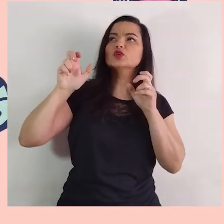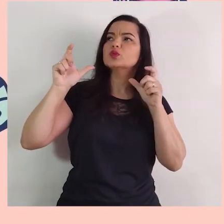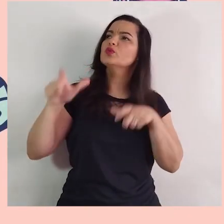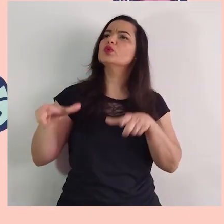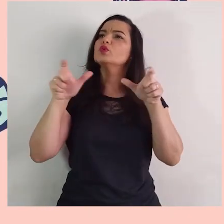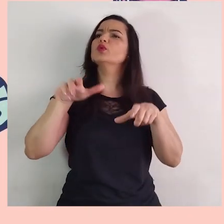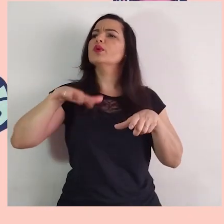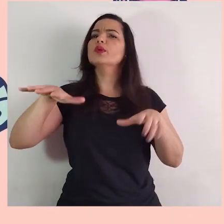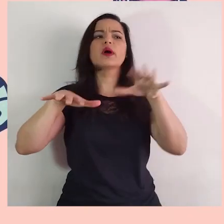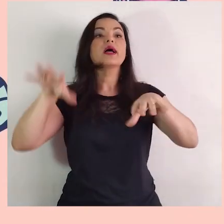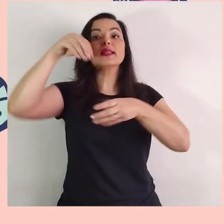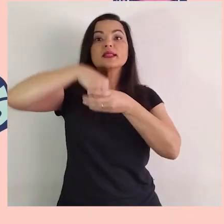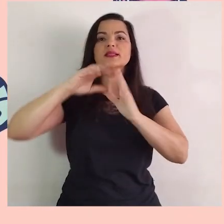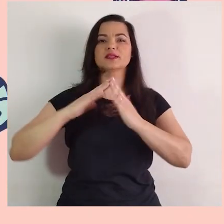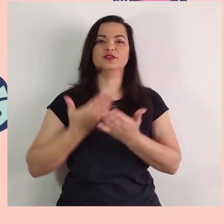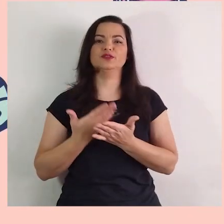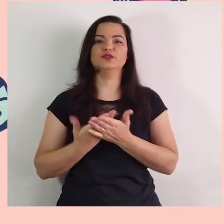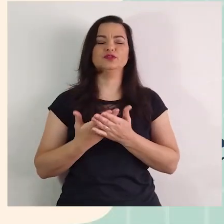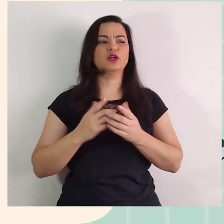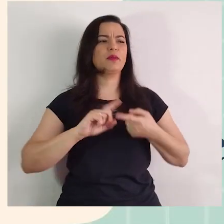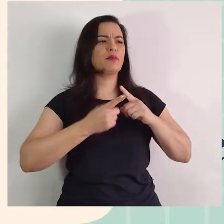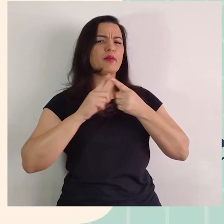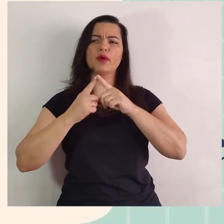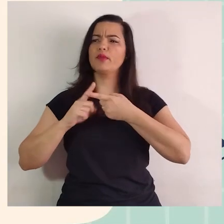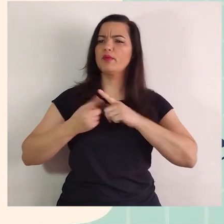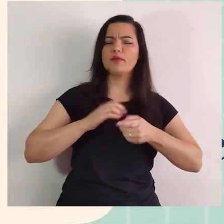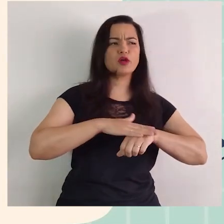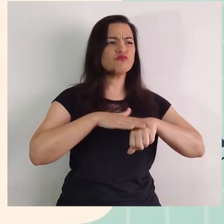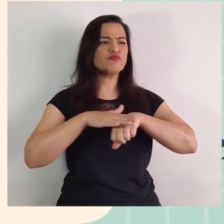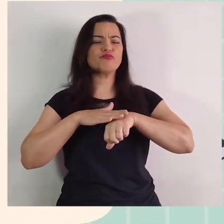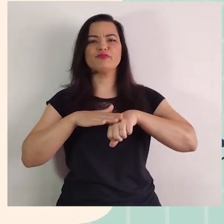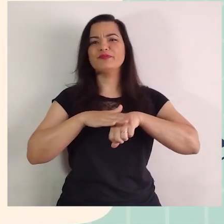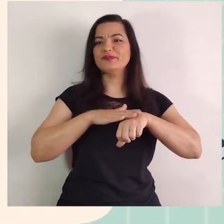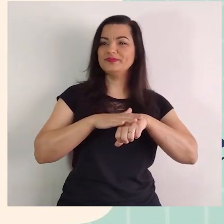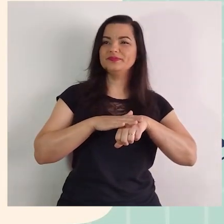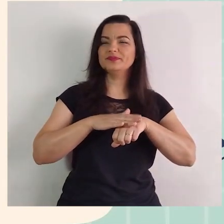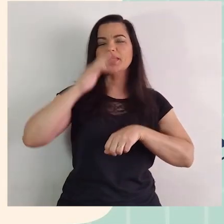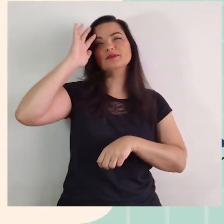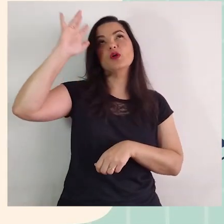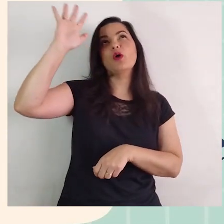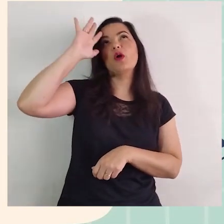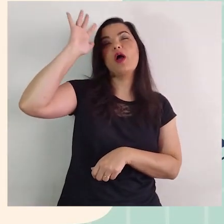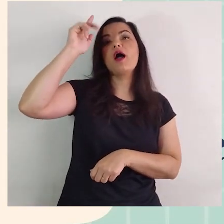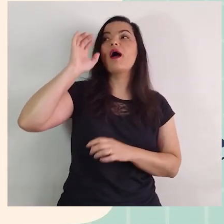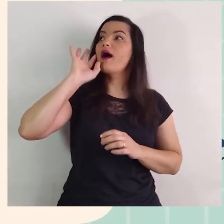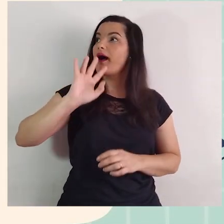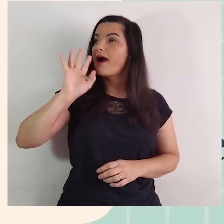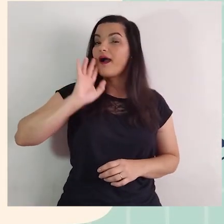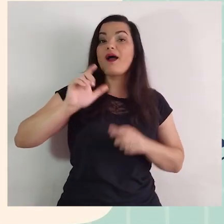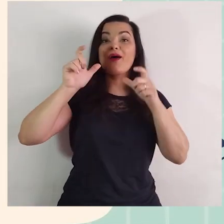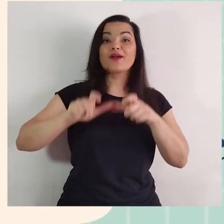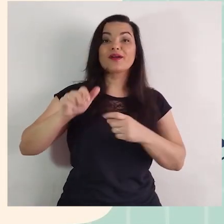Conversaram, viram alguns espaços da escola e, nesses sonhos, idealizaram um bosque